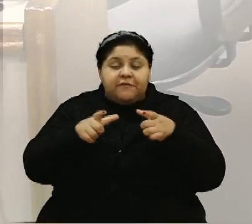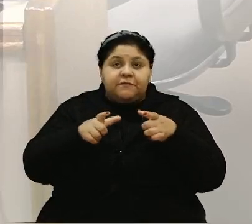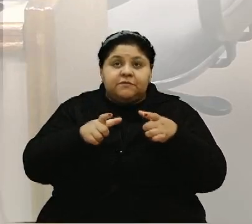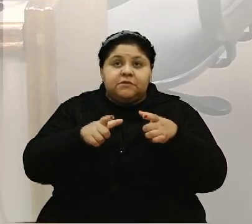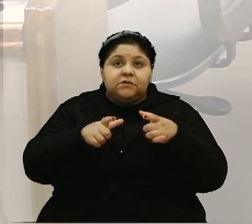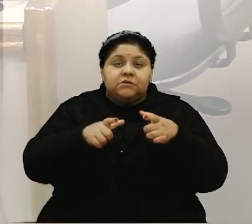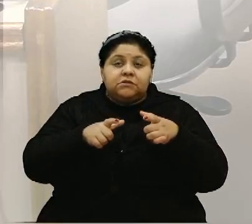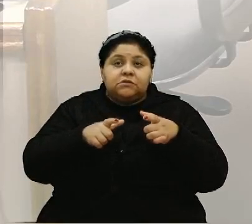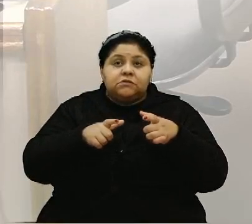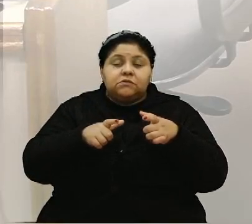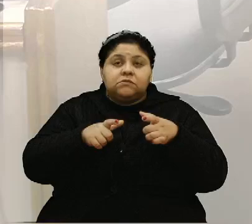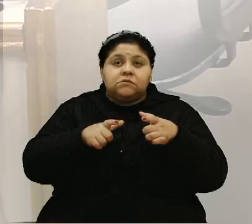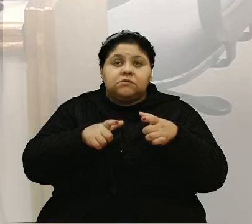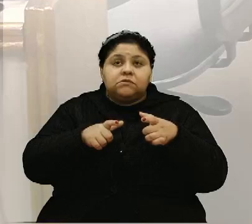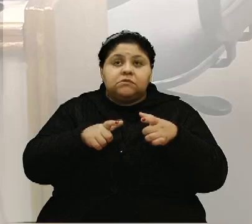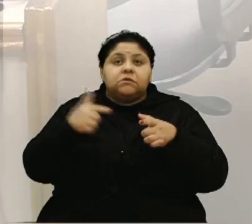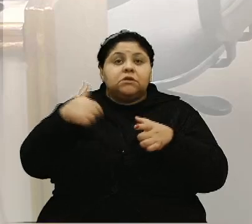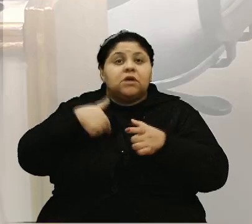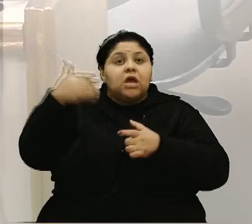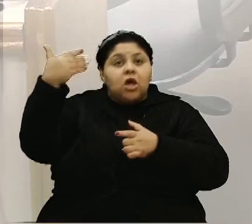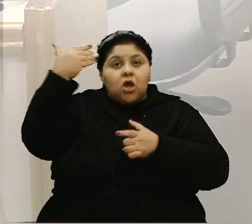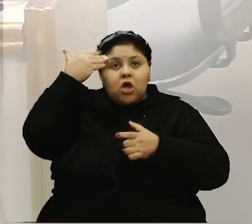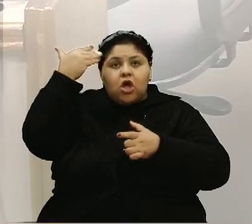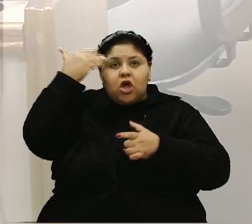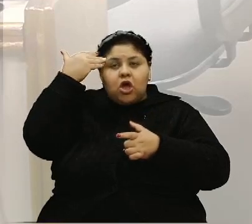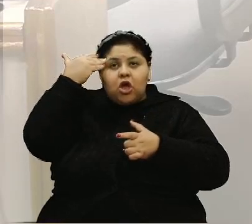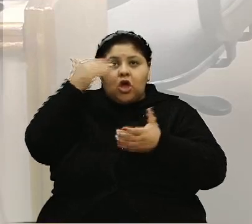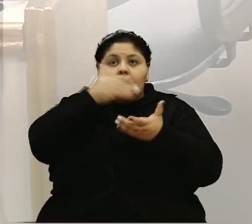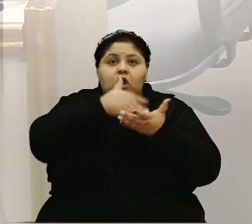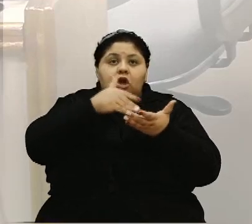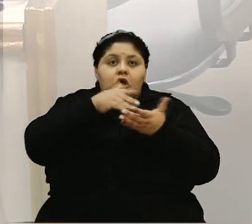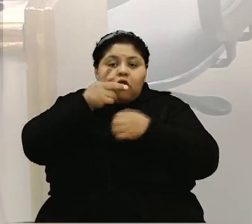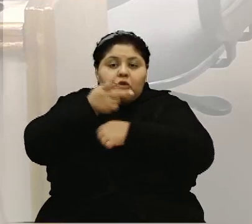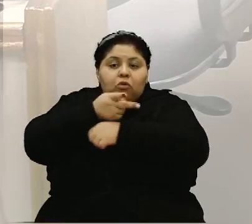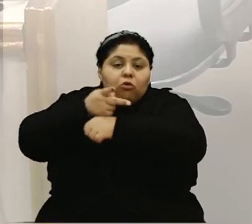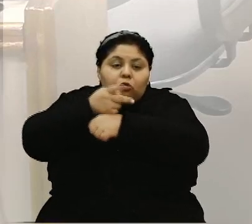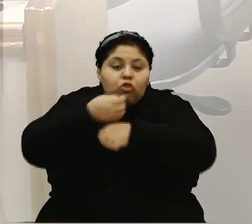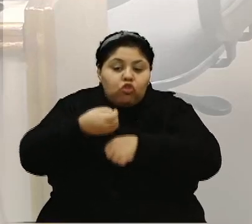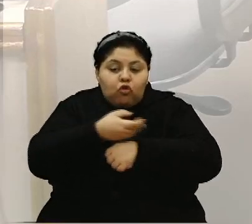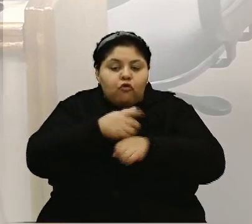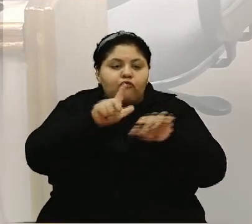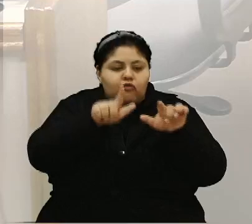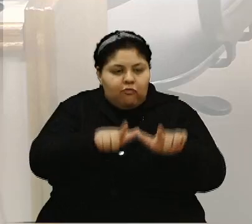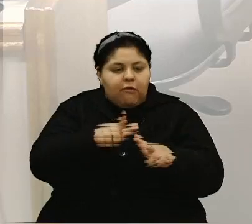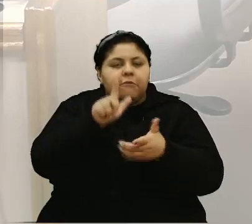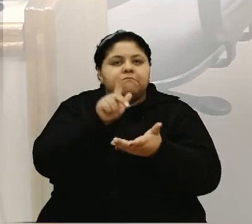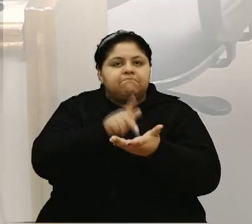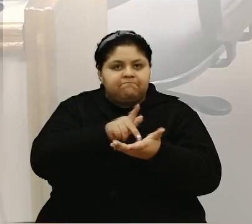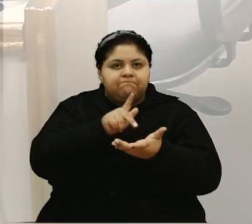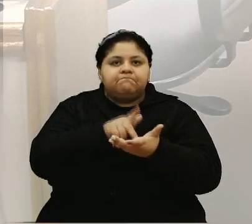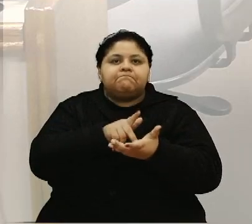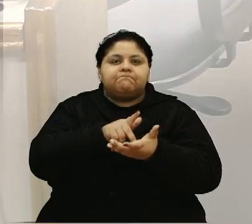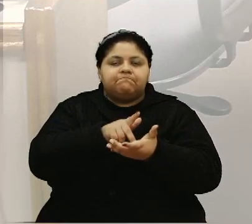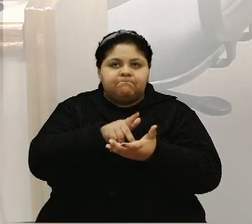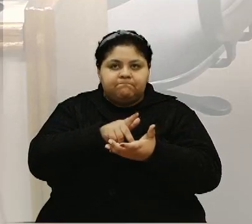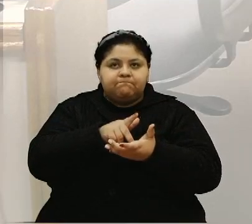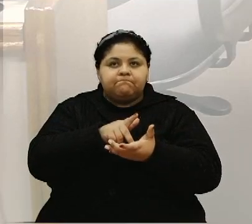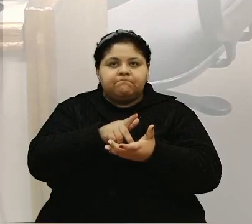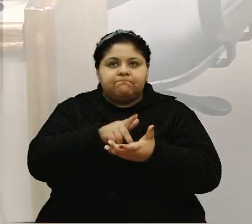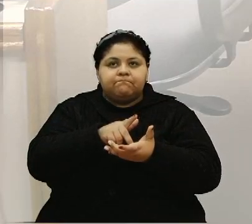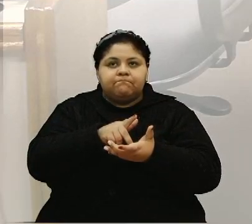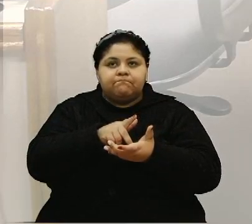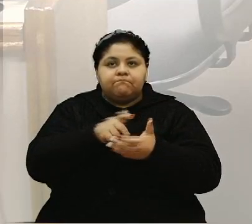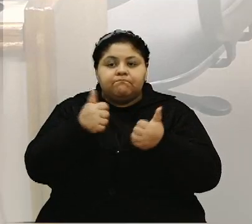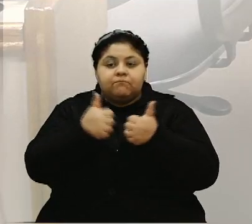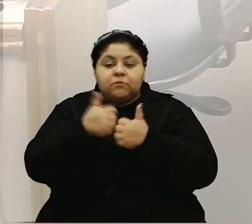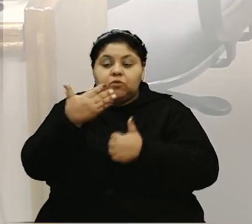de que eu sei que a secretária está procurando um novo espaço, realmente, e eu, através de um